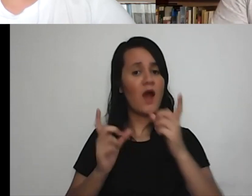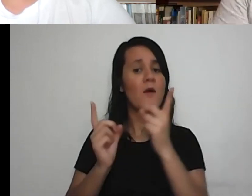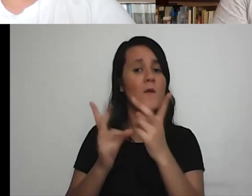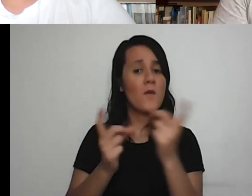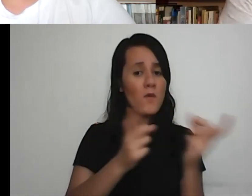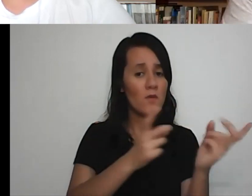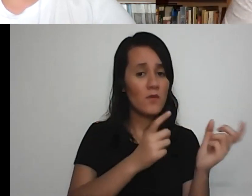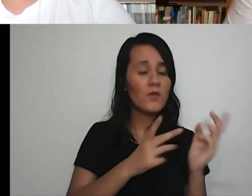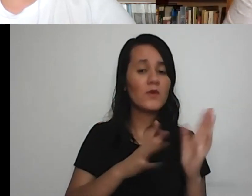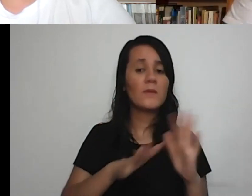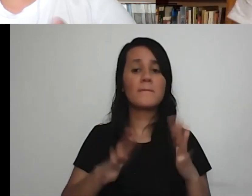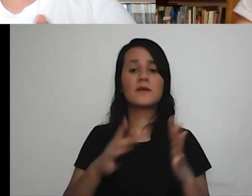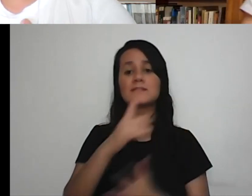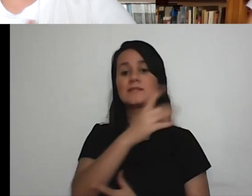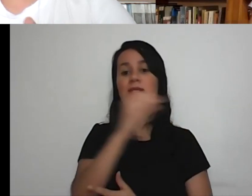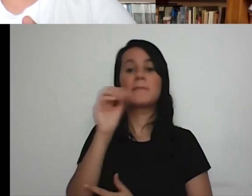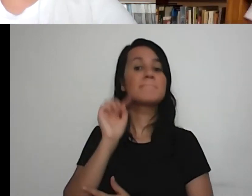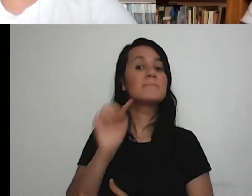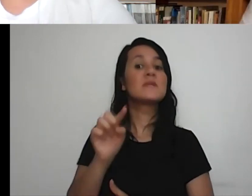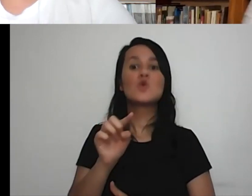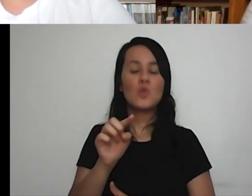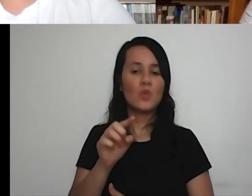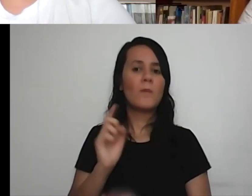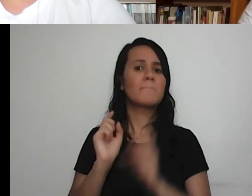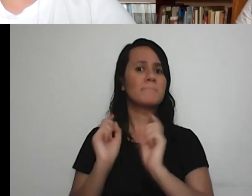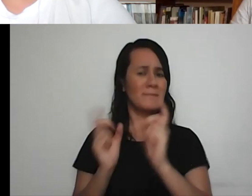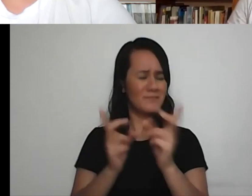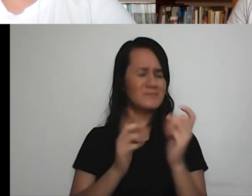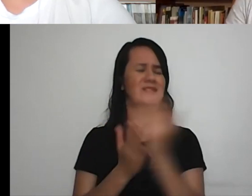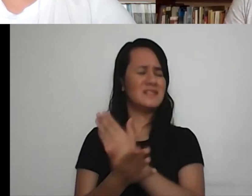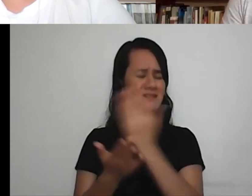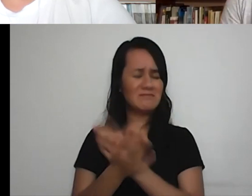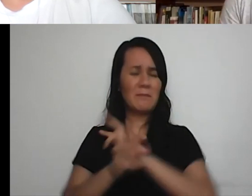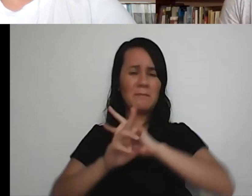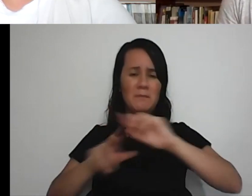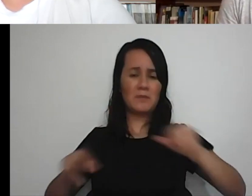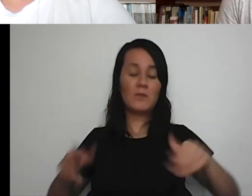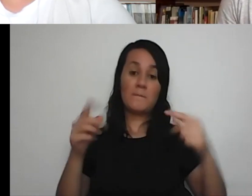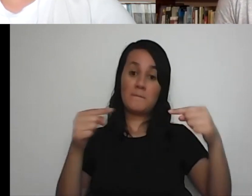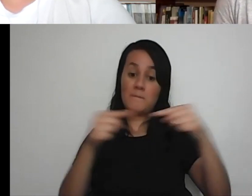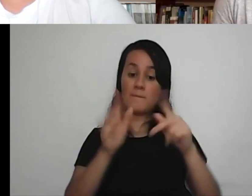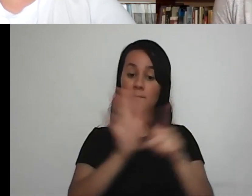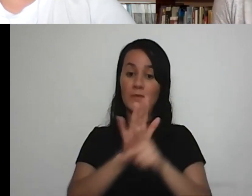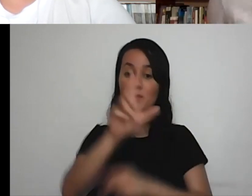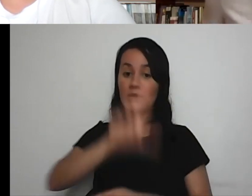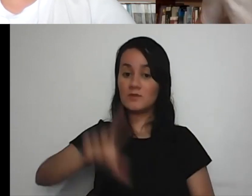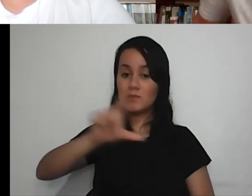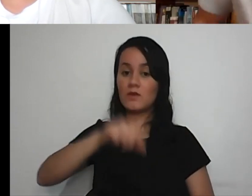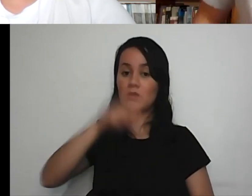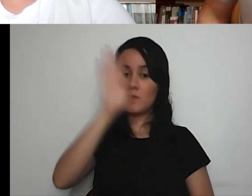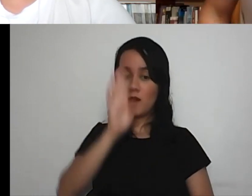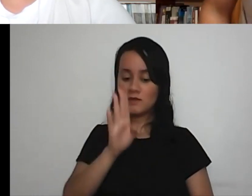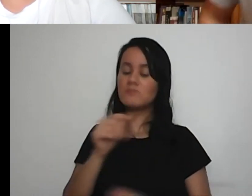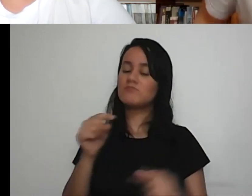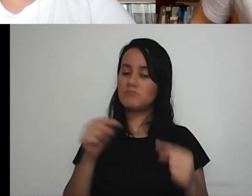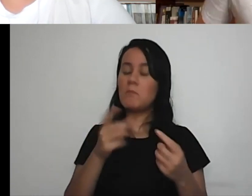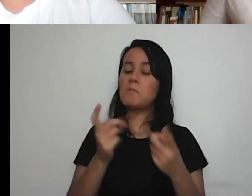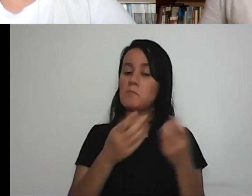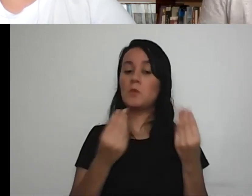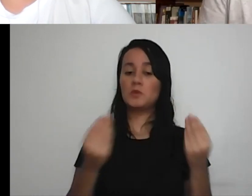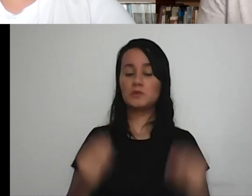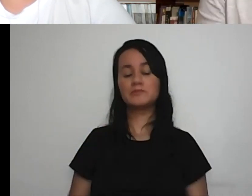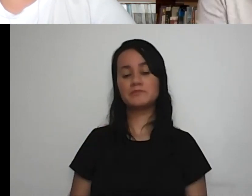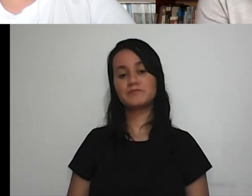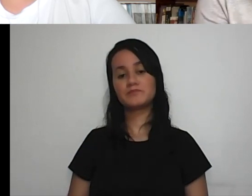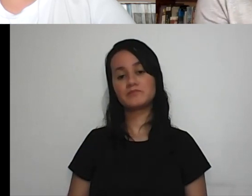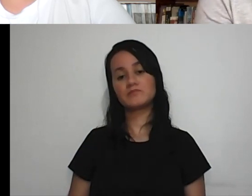como 100 mil exemplares no Brasil, o que é muito livro para um livro de literatura, né? No Brasil é muito livro. Sim.